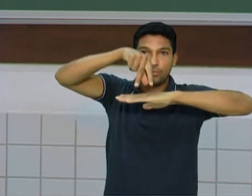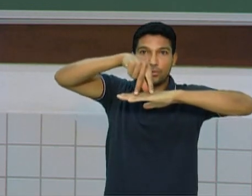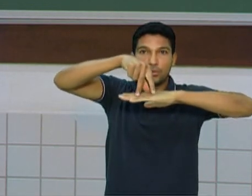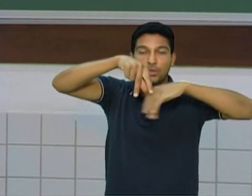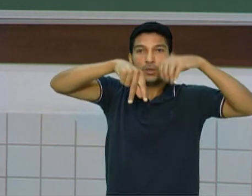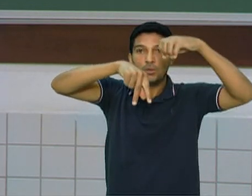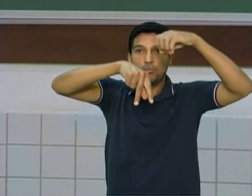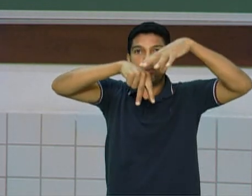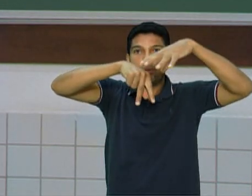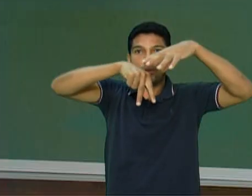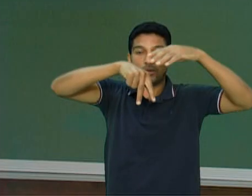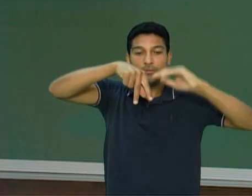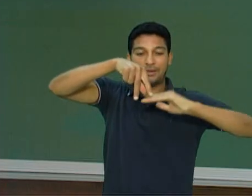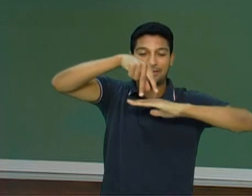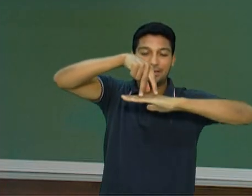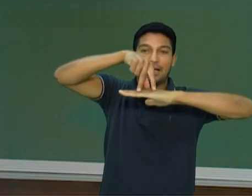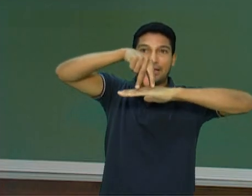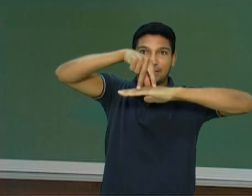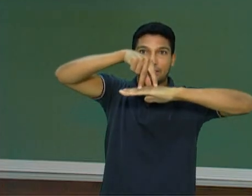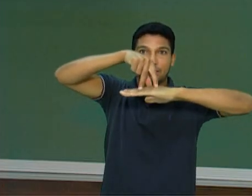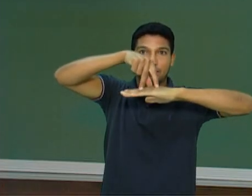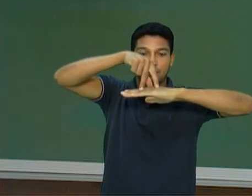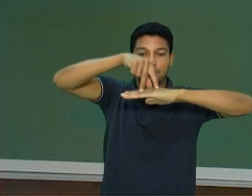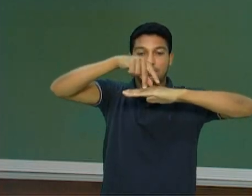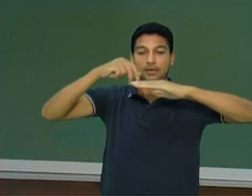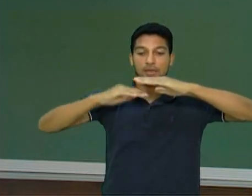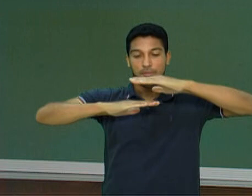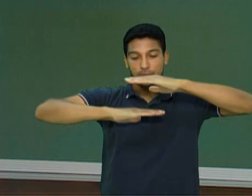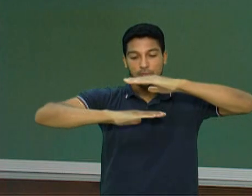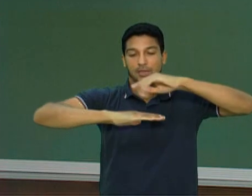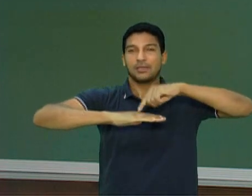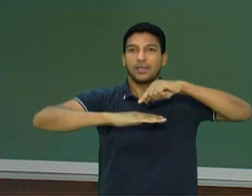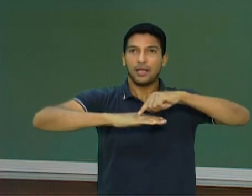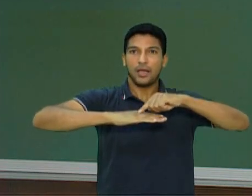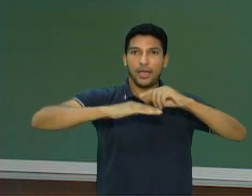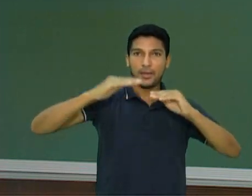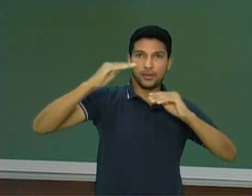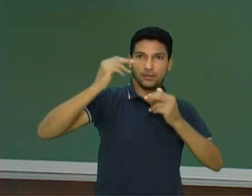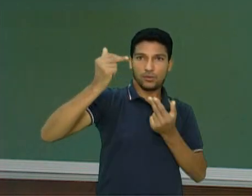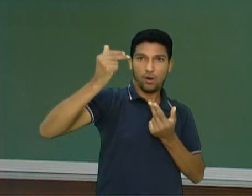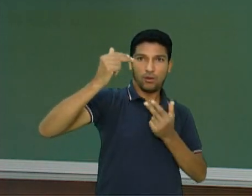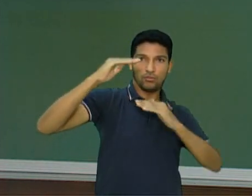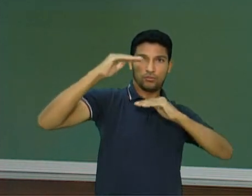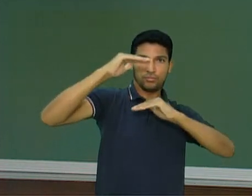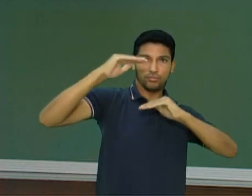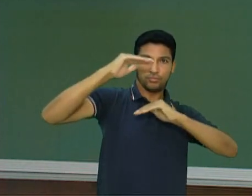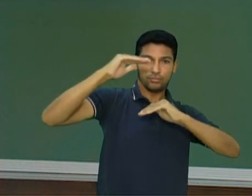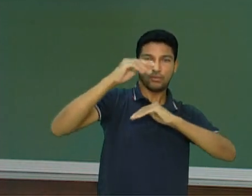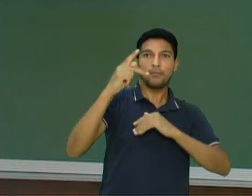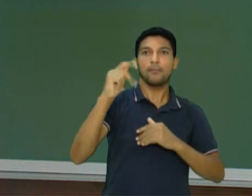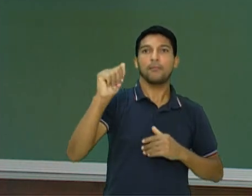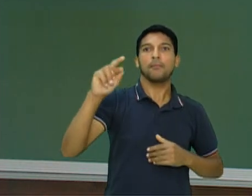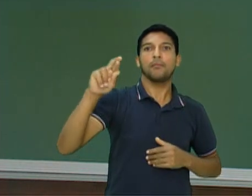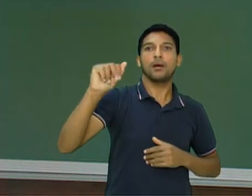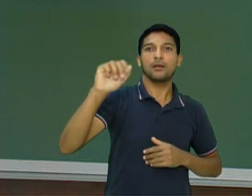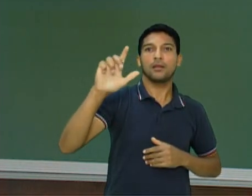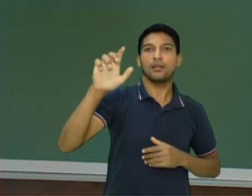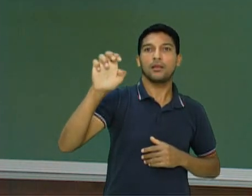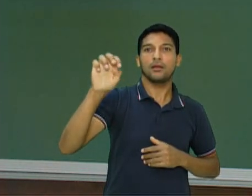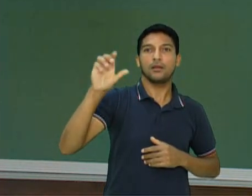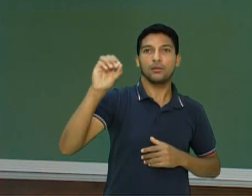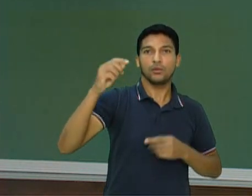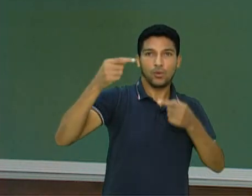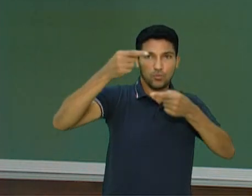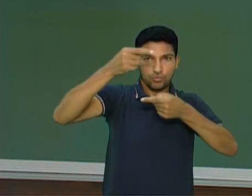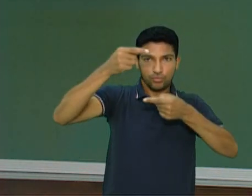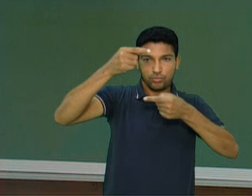ponto. Verdadeiro ou falso? Bom, aqui a gente tem que tomar o seguinte cuidado. Ele está dizendo que é um segmento de reta, qualquer, não disse nada sobre esse